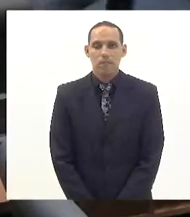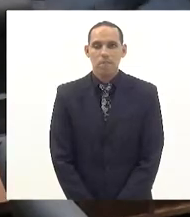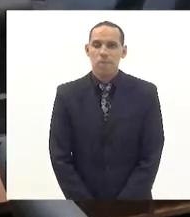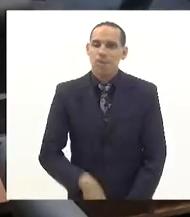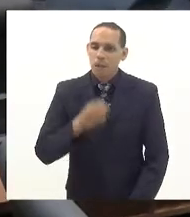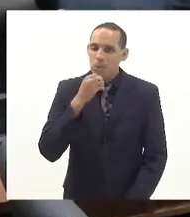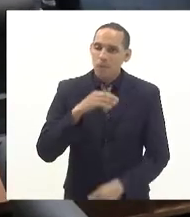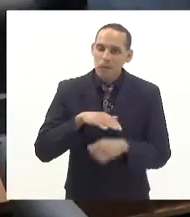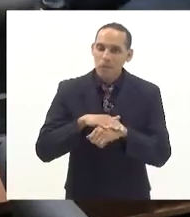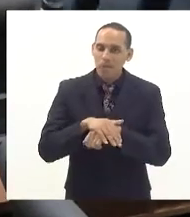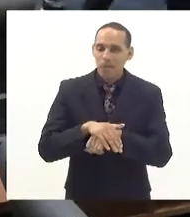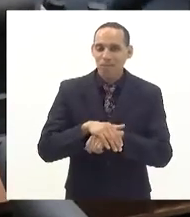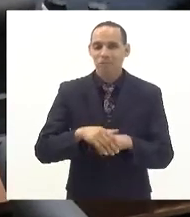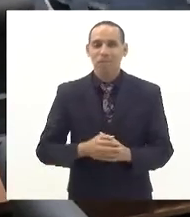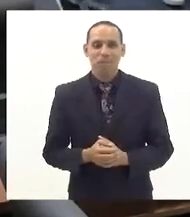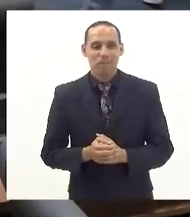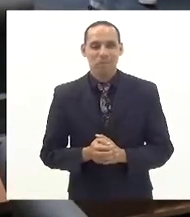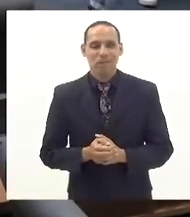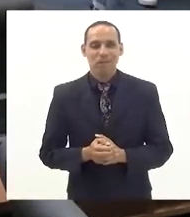Boa noite,